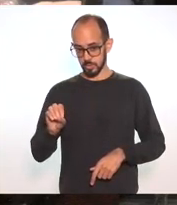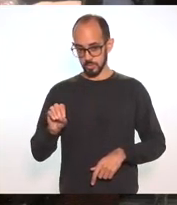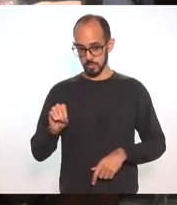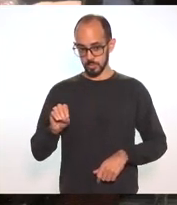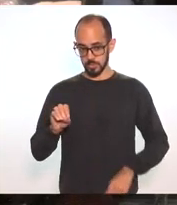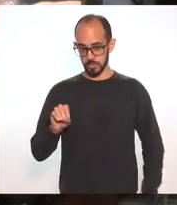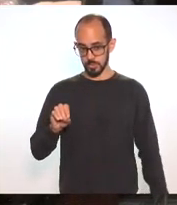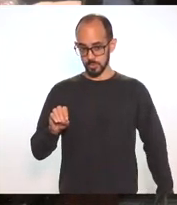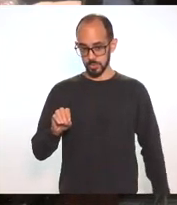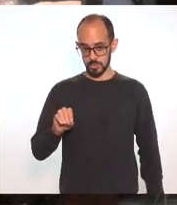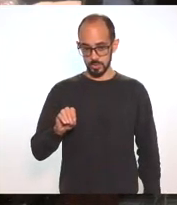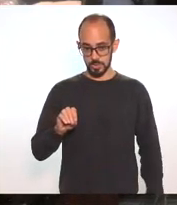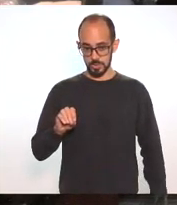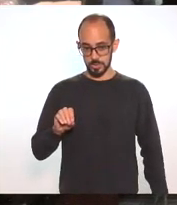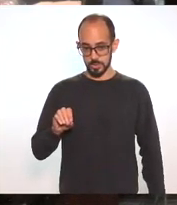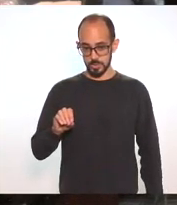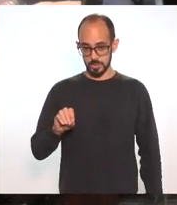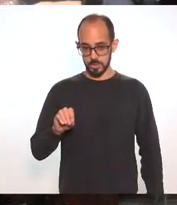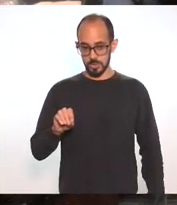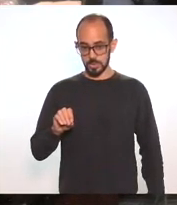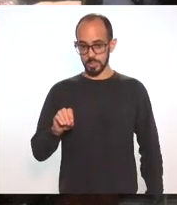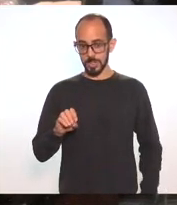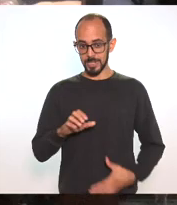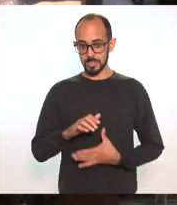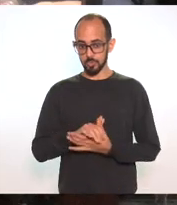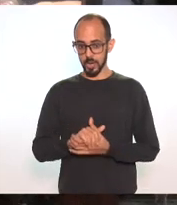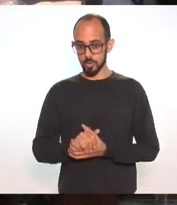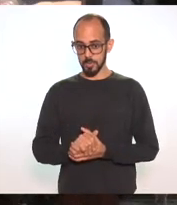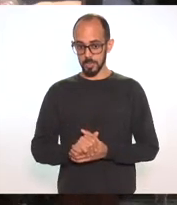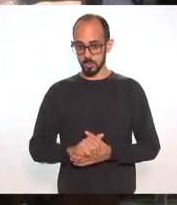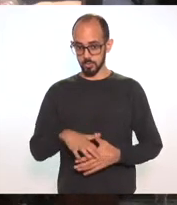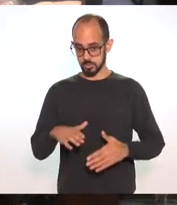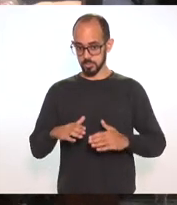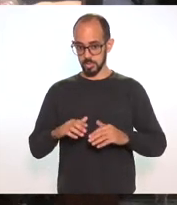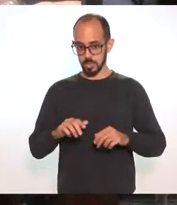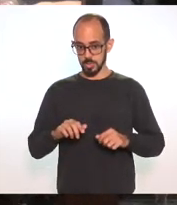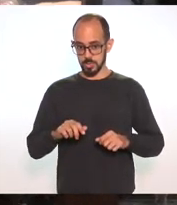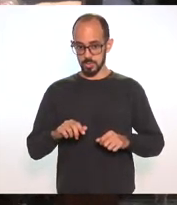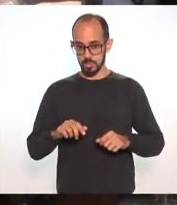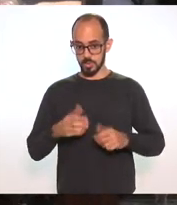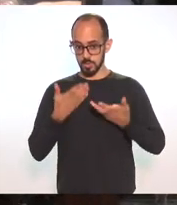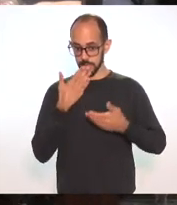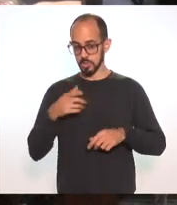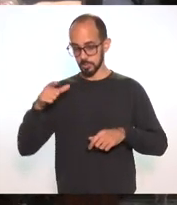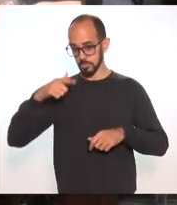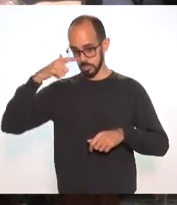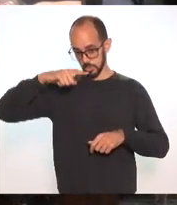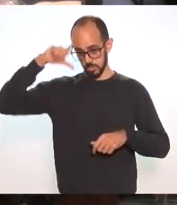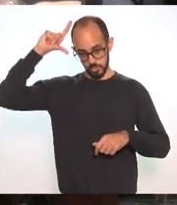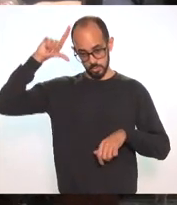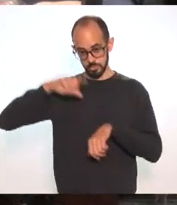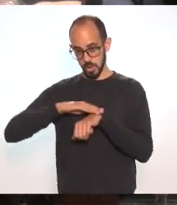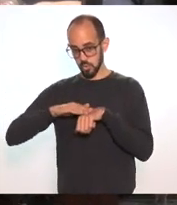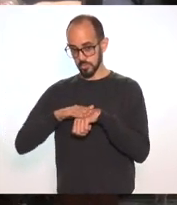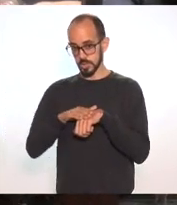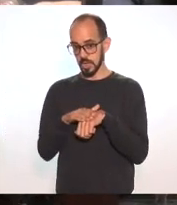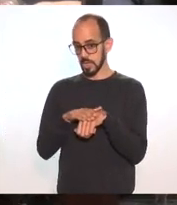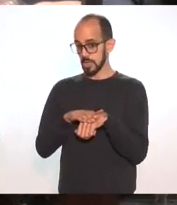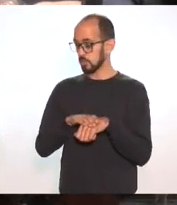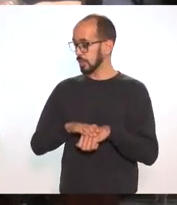queria que Vossa Excelência passasse a relatoria pela CCJ para o deputado Luiz Paulo. E a gente questão de